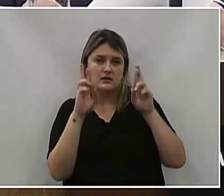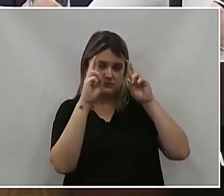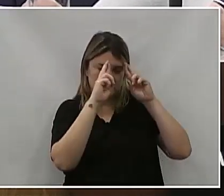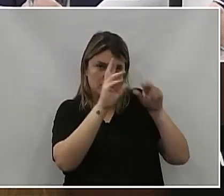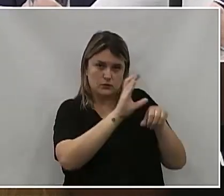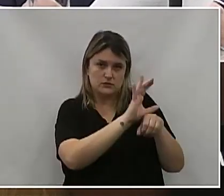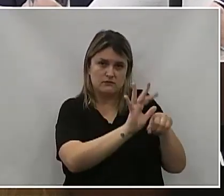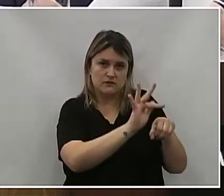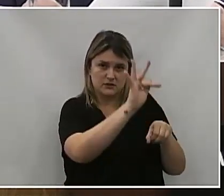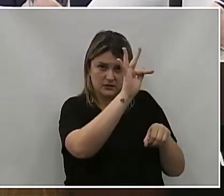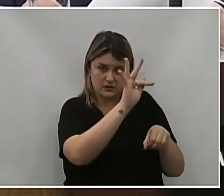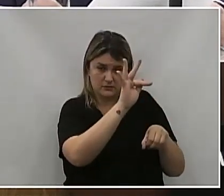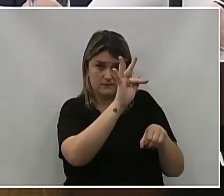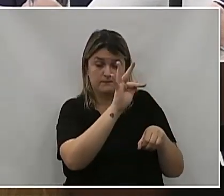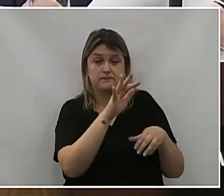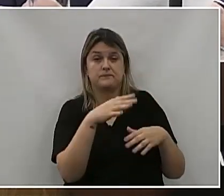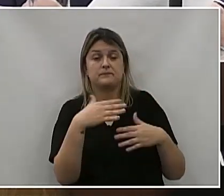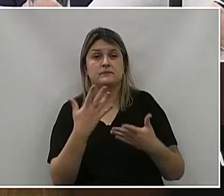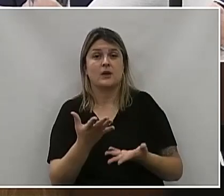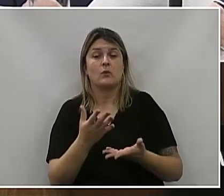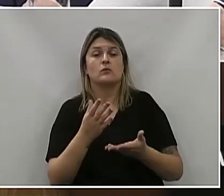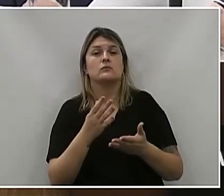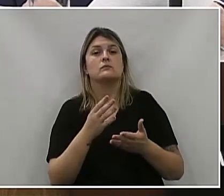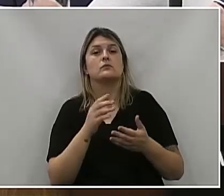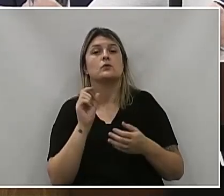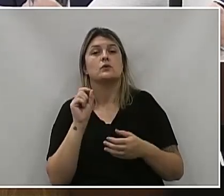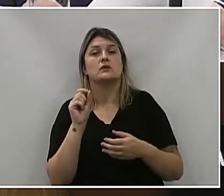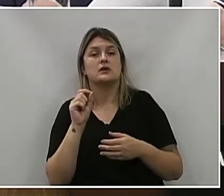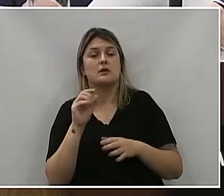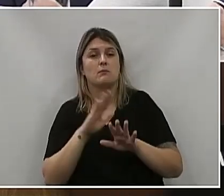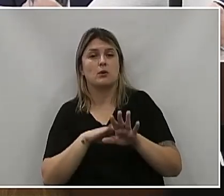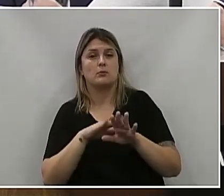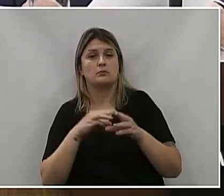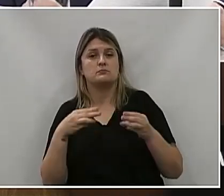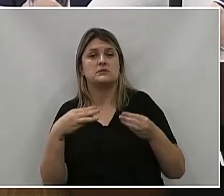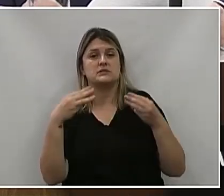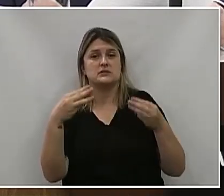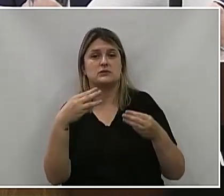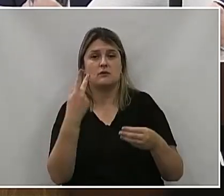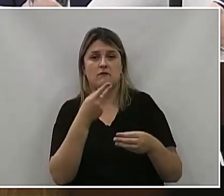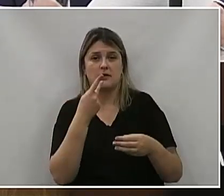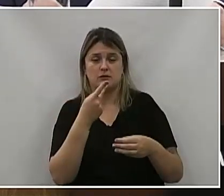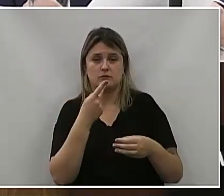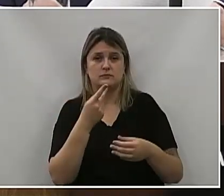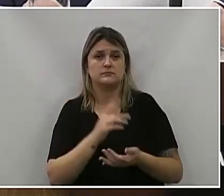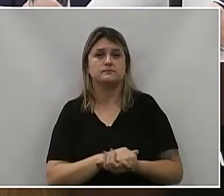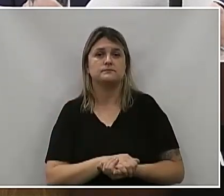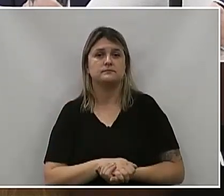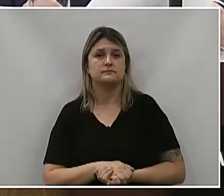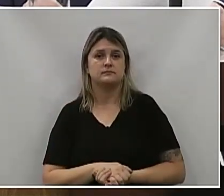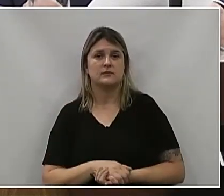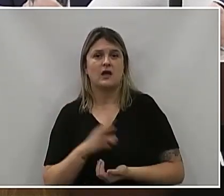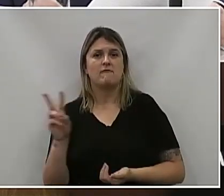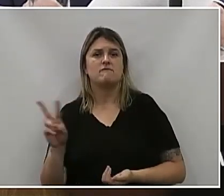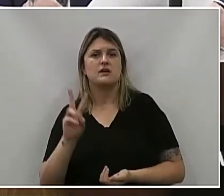conteúdo essencial mínimo para a dignidade humana, segundo os próprios ministros da Corte, o valor